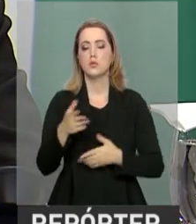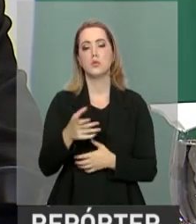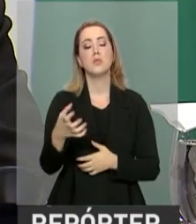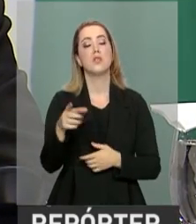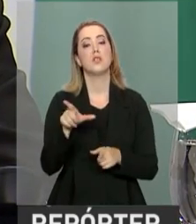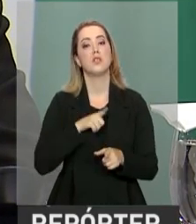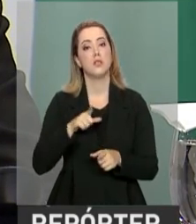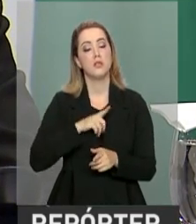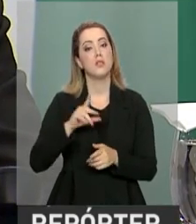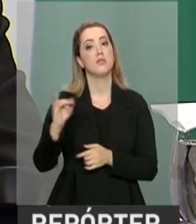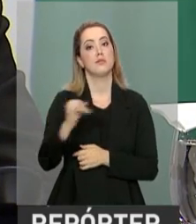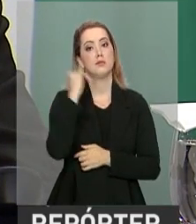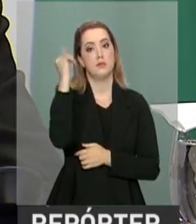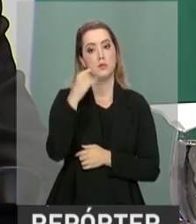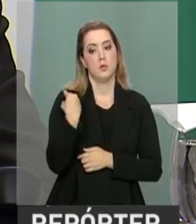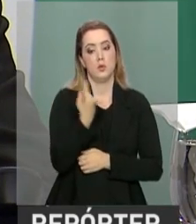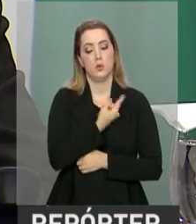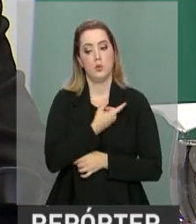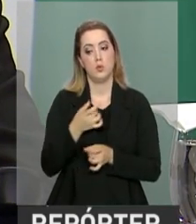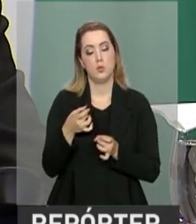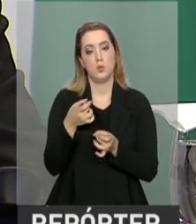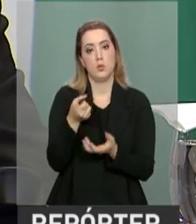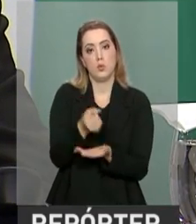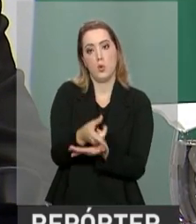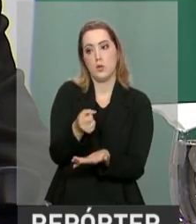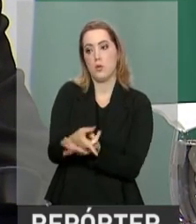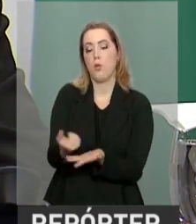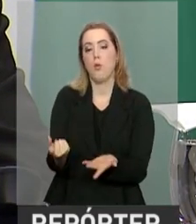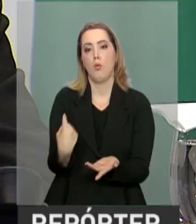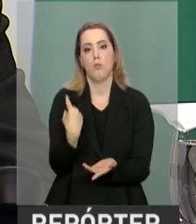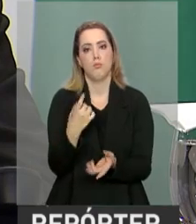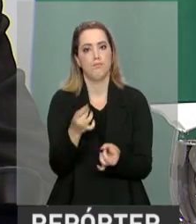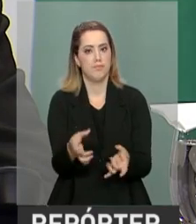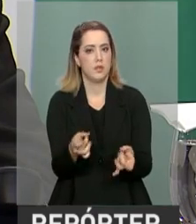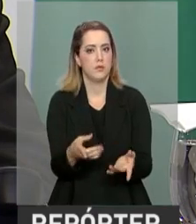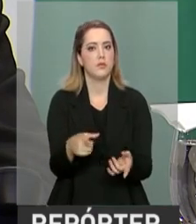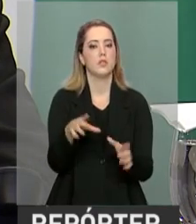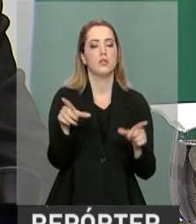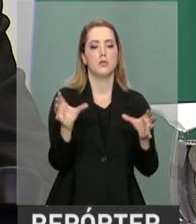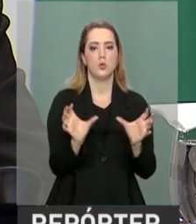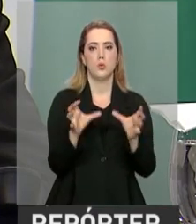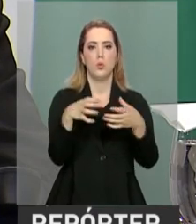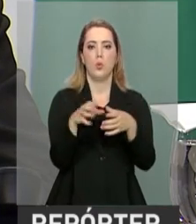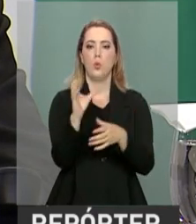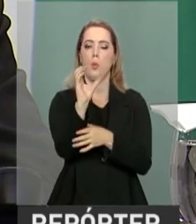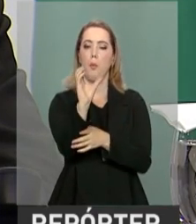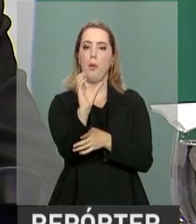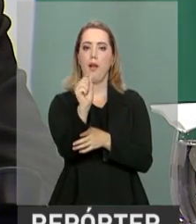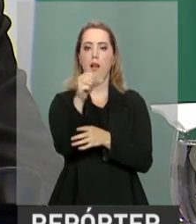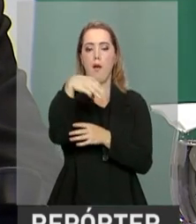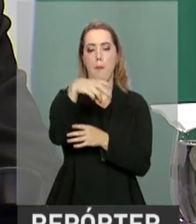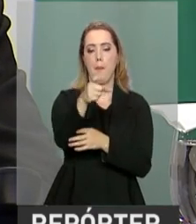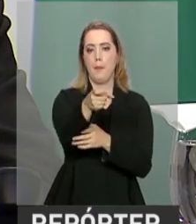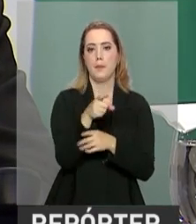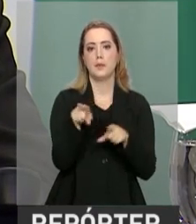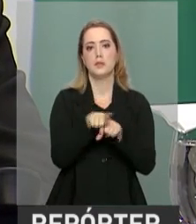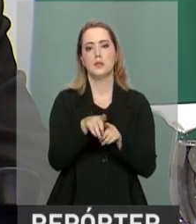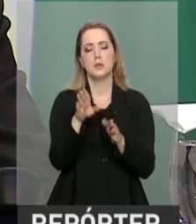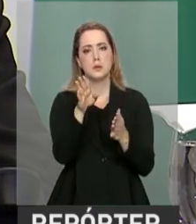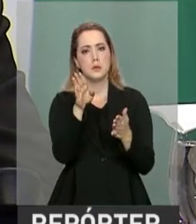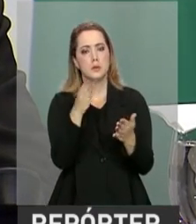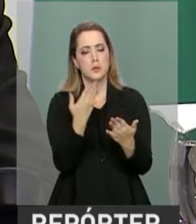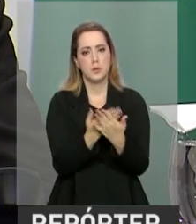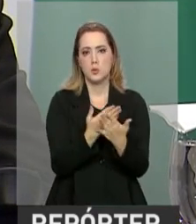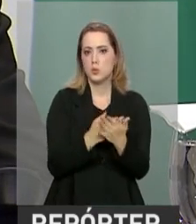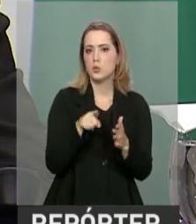sentido para nossa oferta exportadora a camex caberá o mapeamento do que é preciso fazer e a